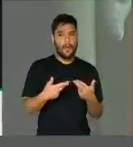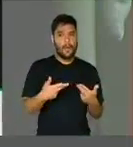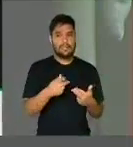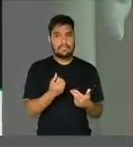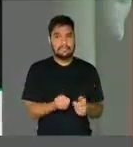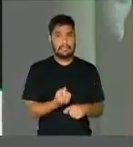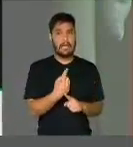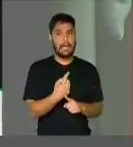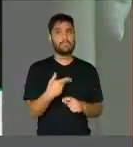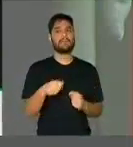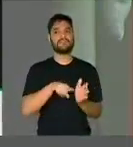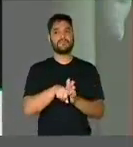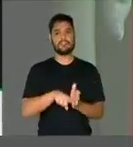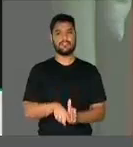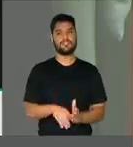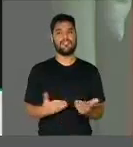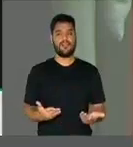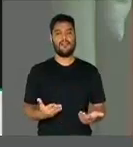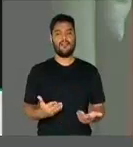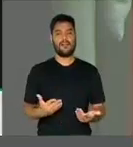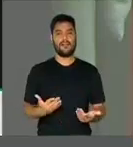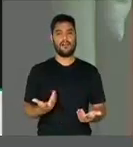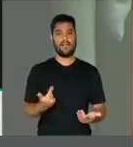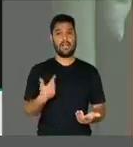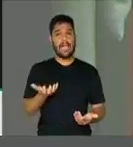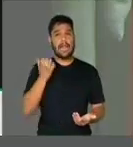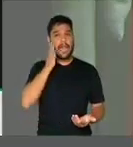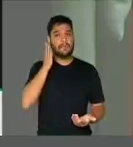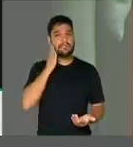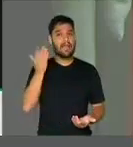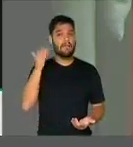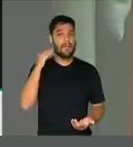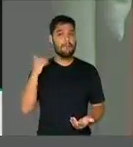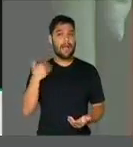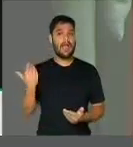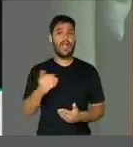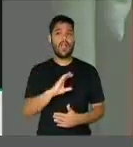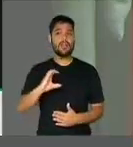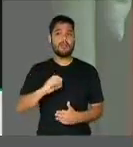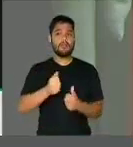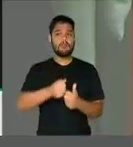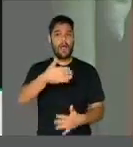fogo? Queremos saber o sigilo bancário do presidente Temer,